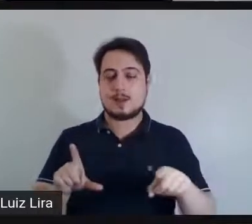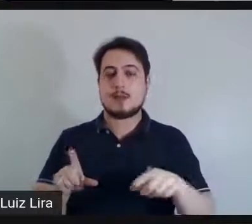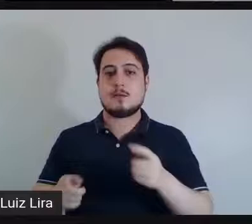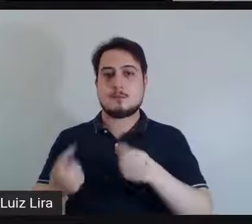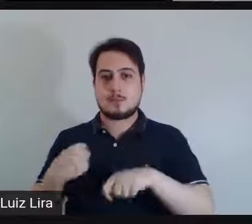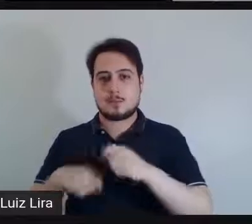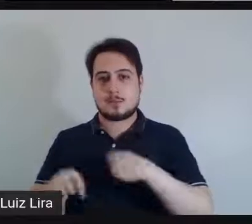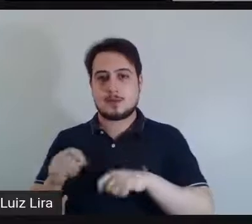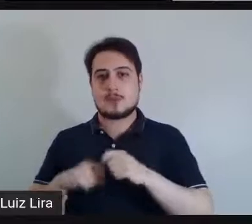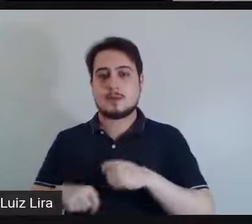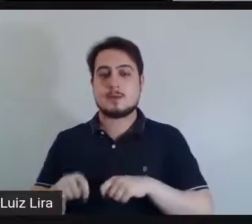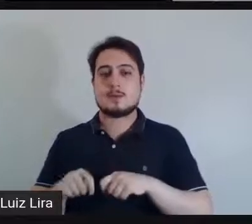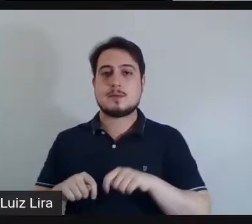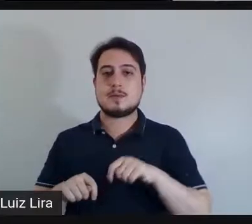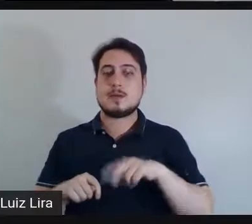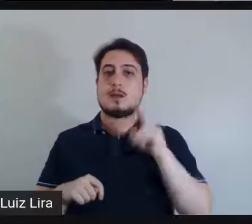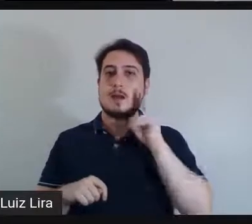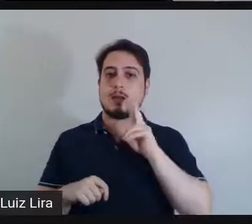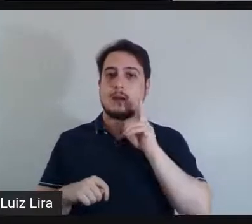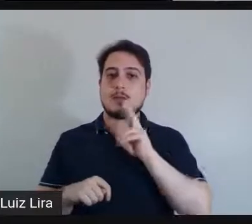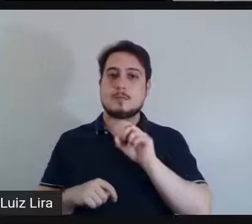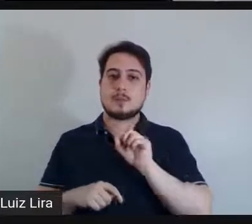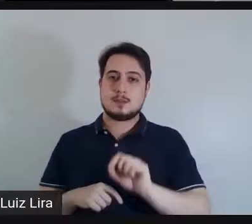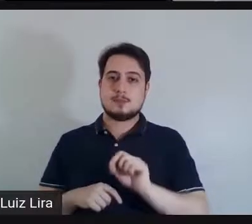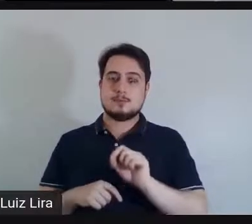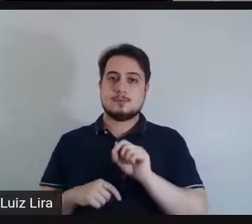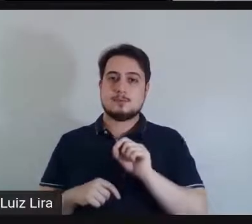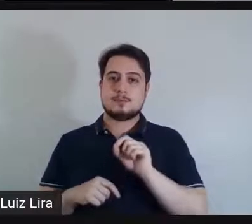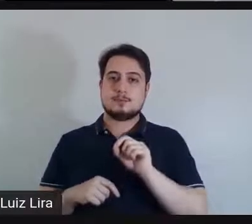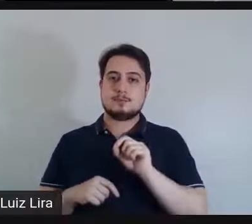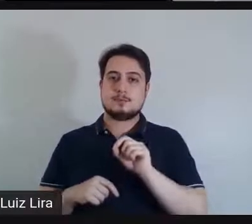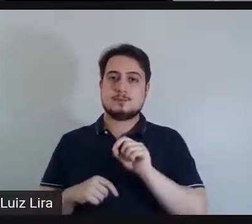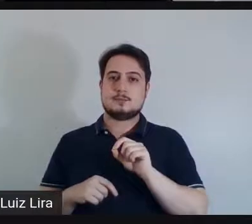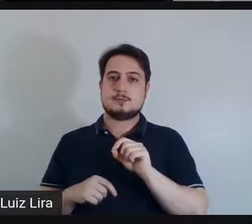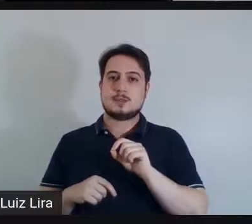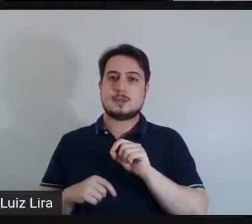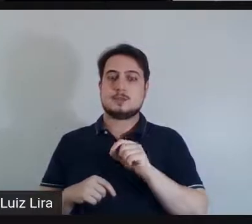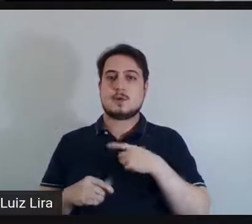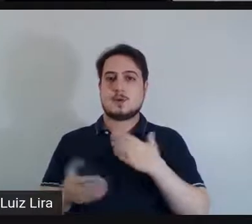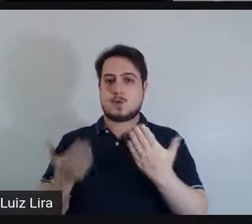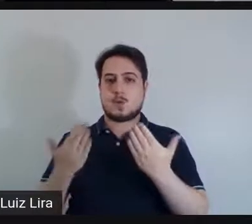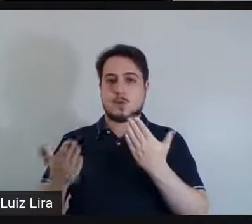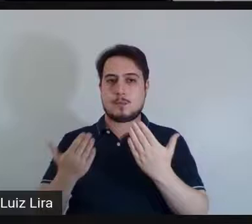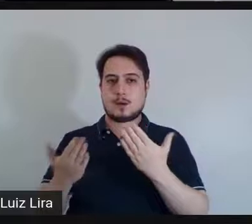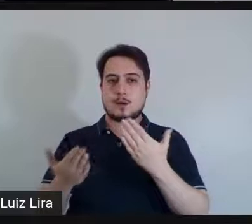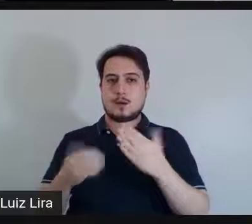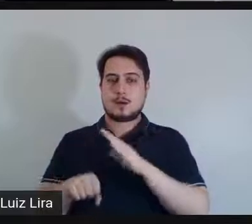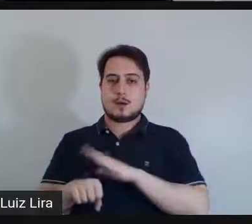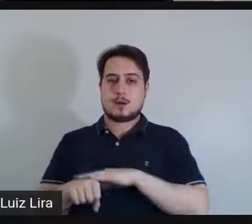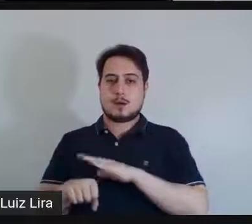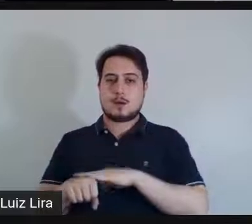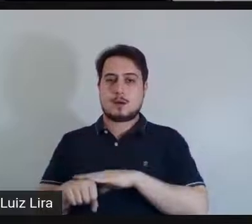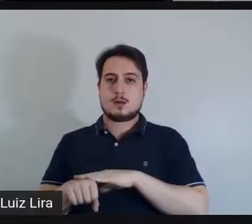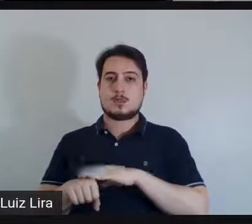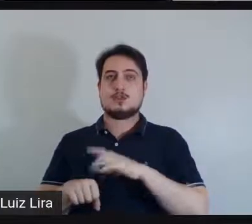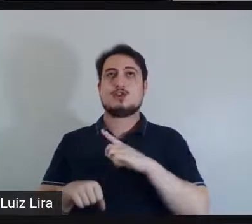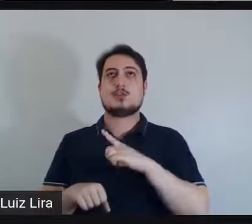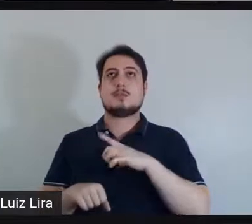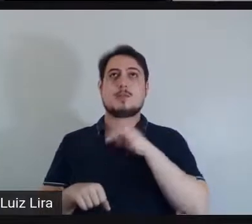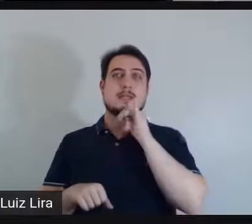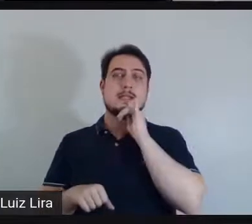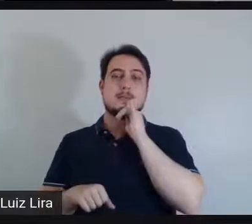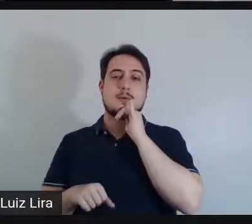que mudava, eu me lembrei que, mal comparando, né, na época que você tinha, por